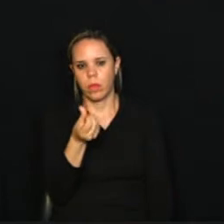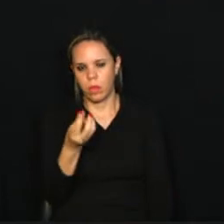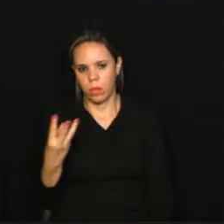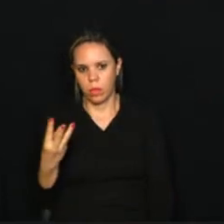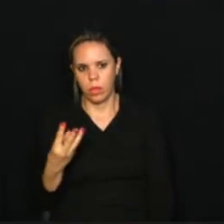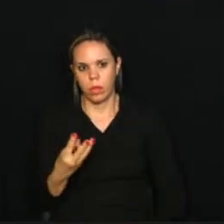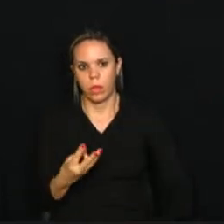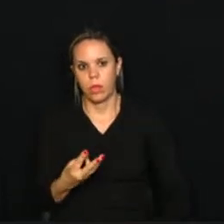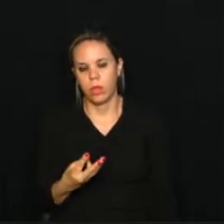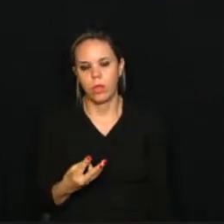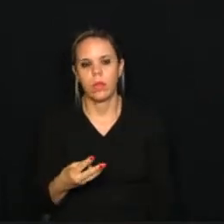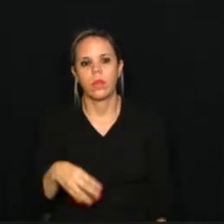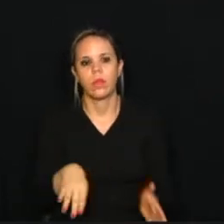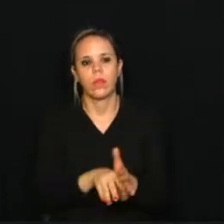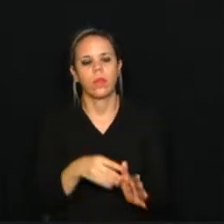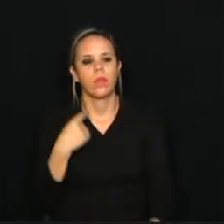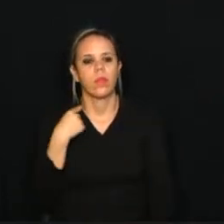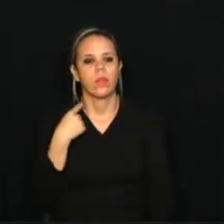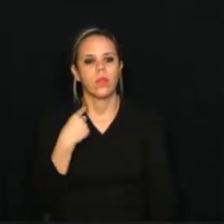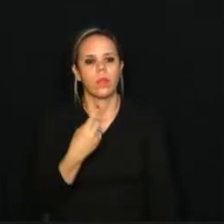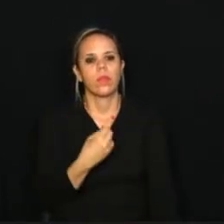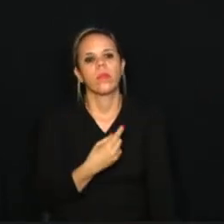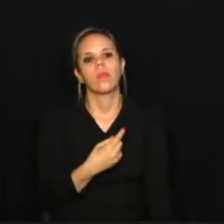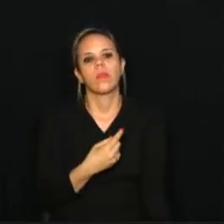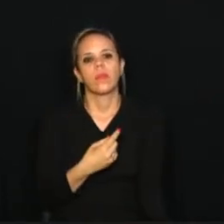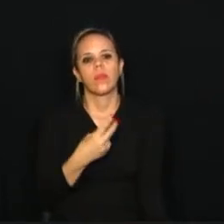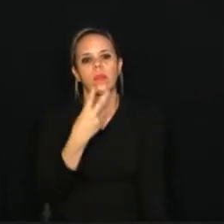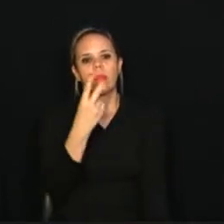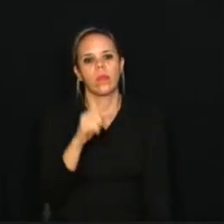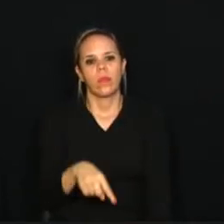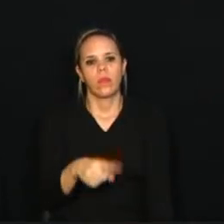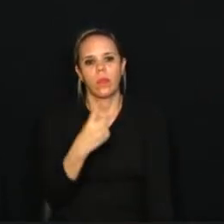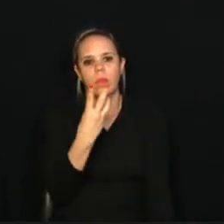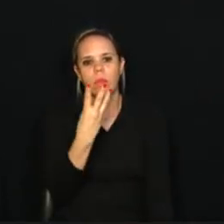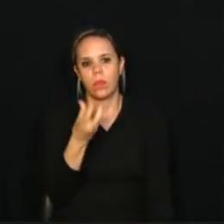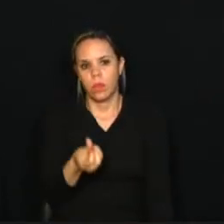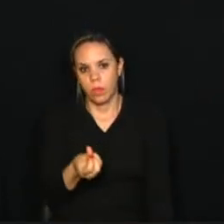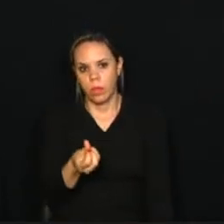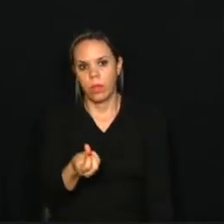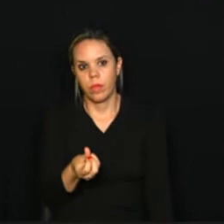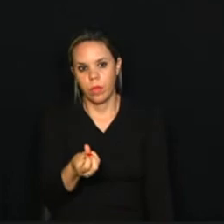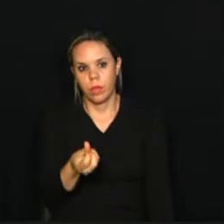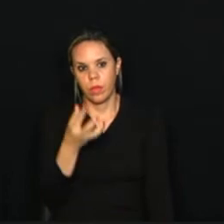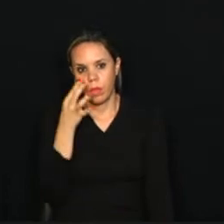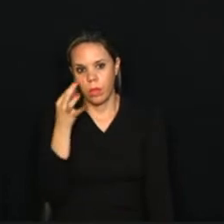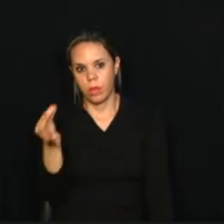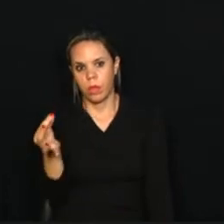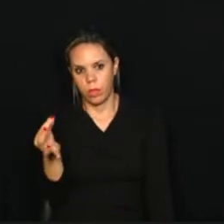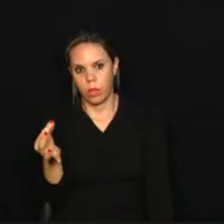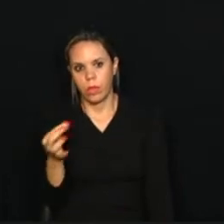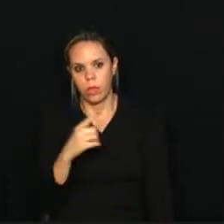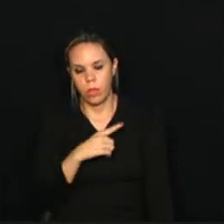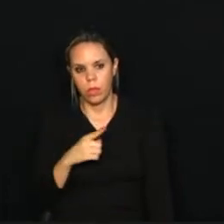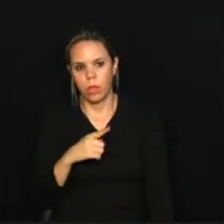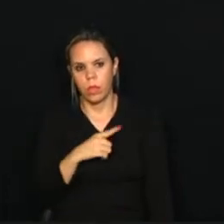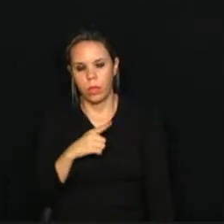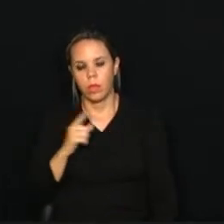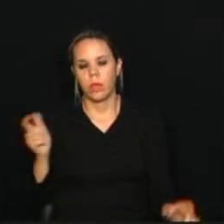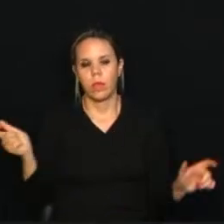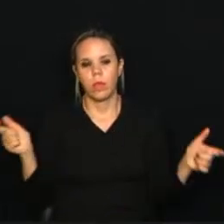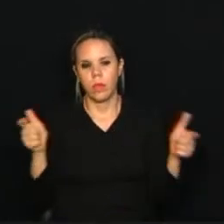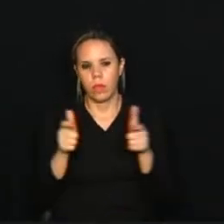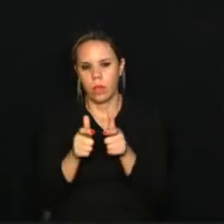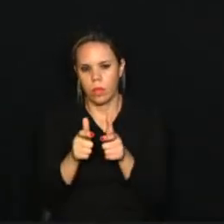2.163, chegando em maio de 2021 em 2.136. Observem que houve uma